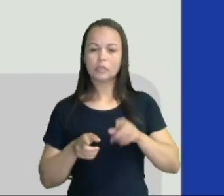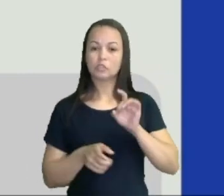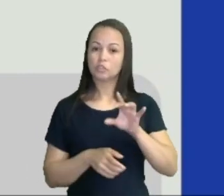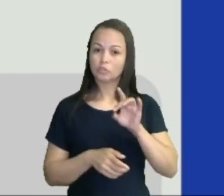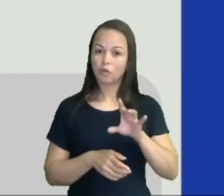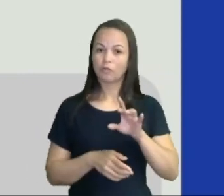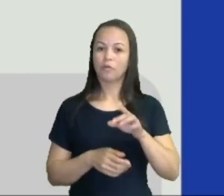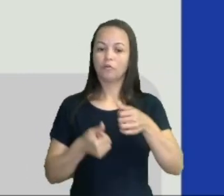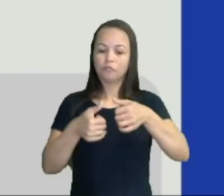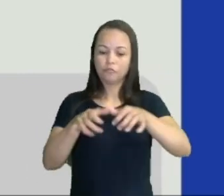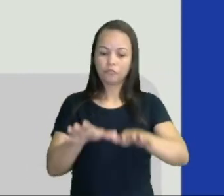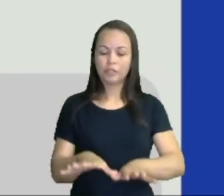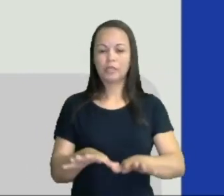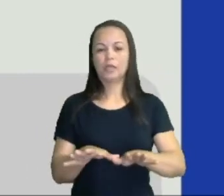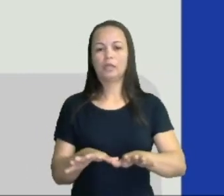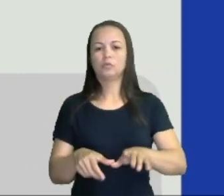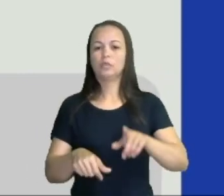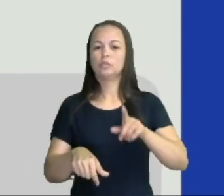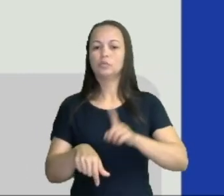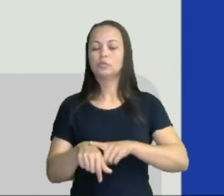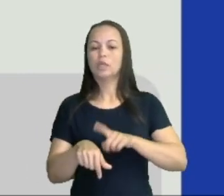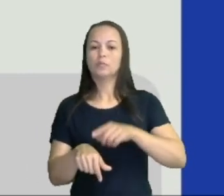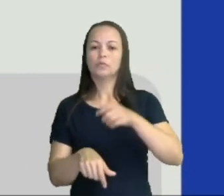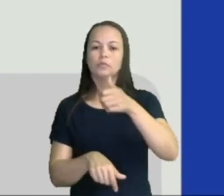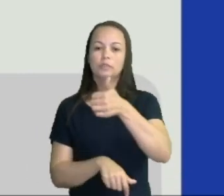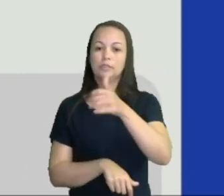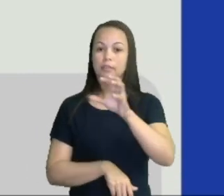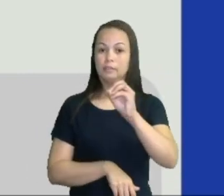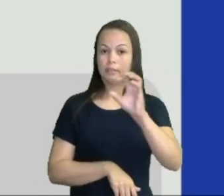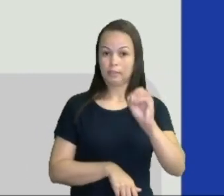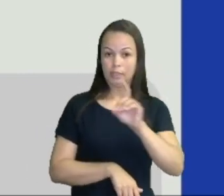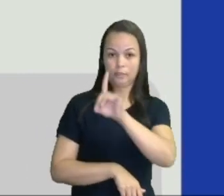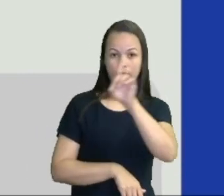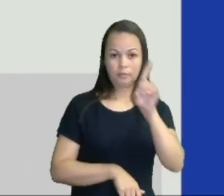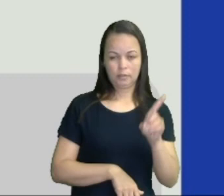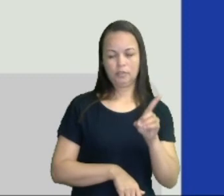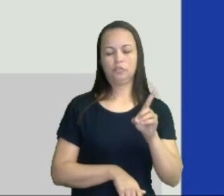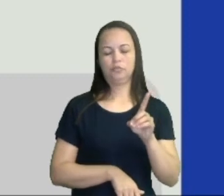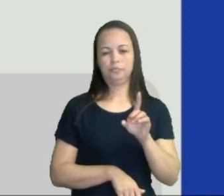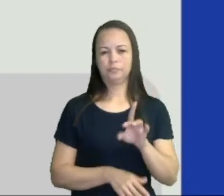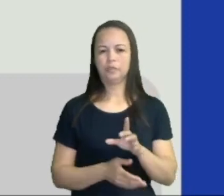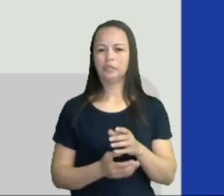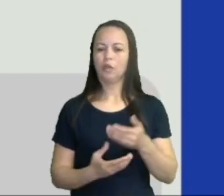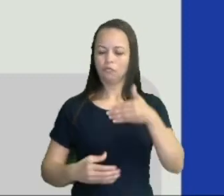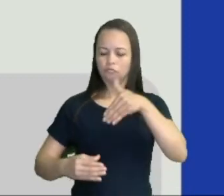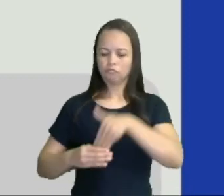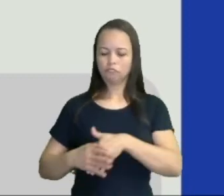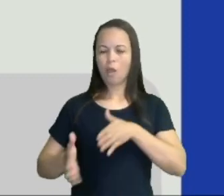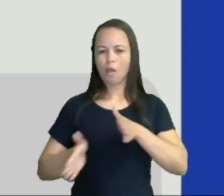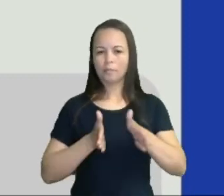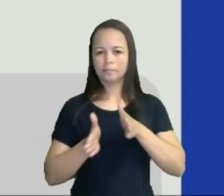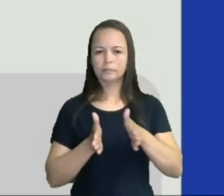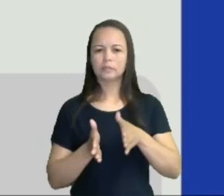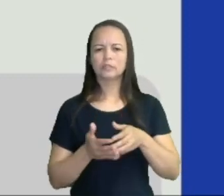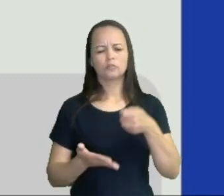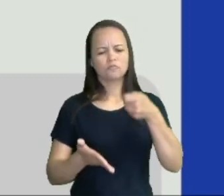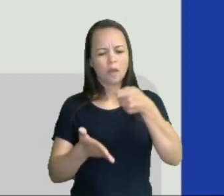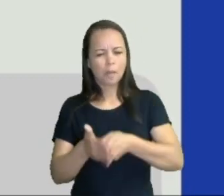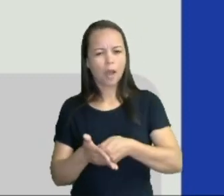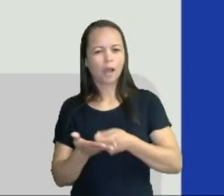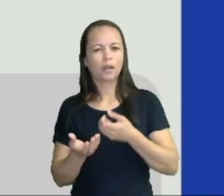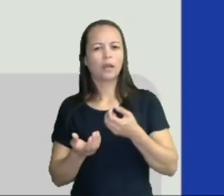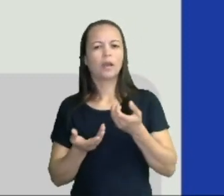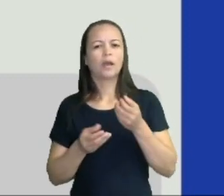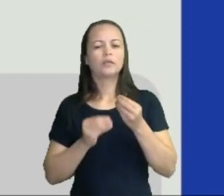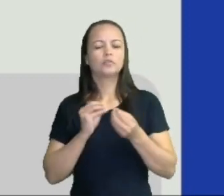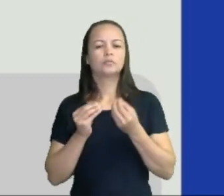100 dias. Então, esse foi o último período da era napoleônica, porque é, sem dúvida, marcado por